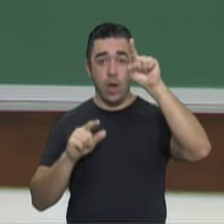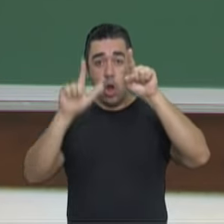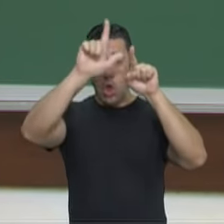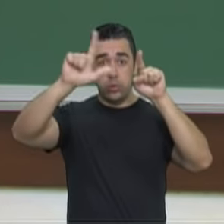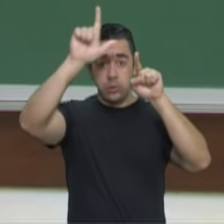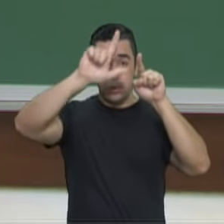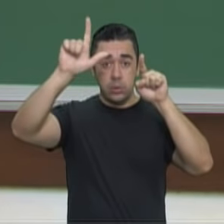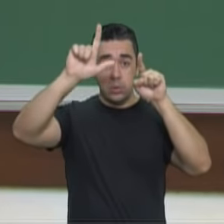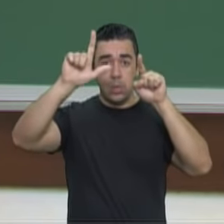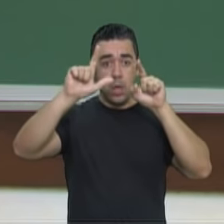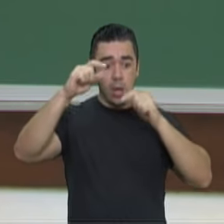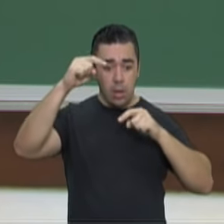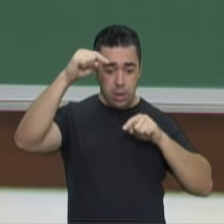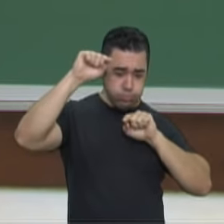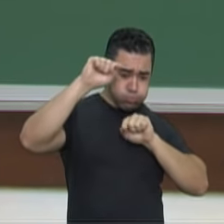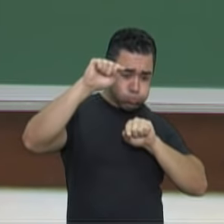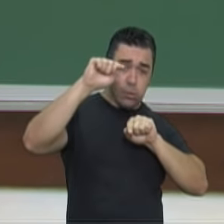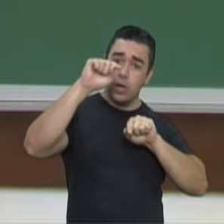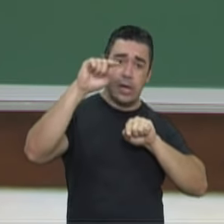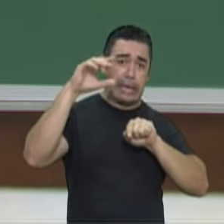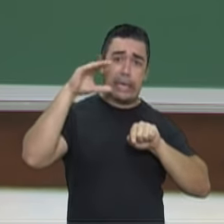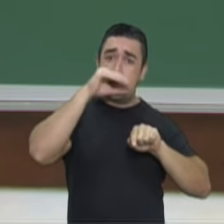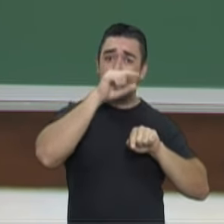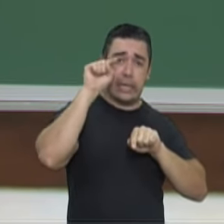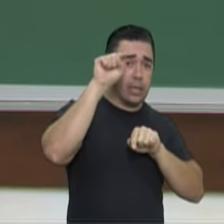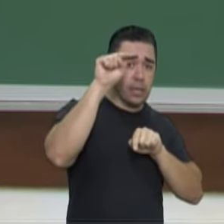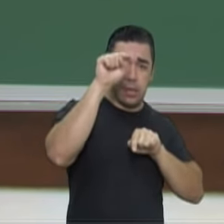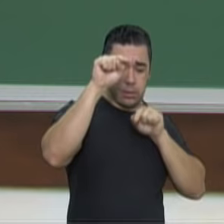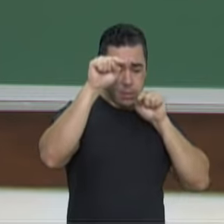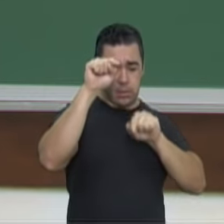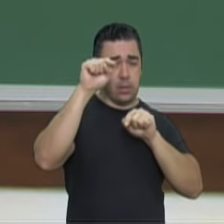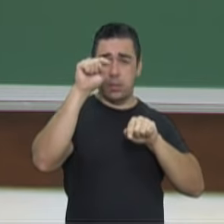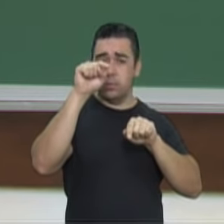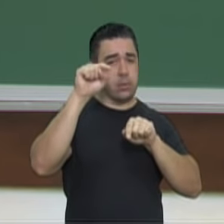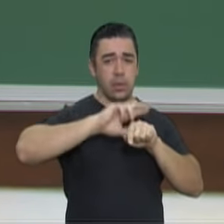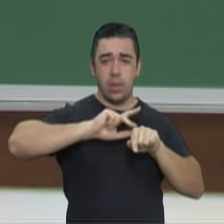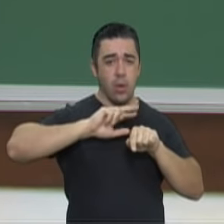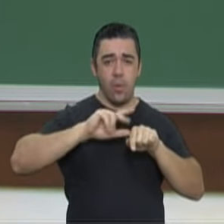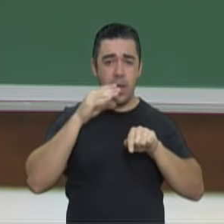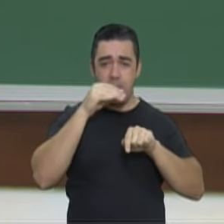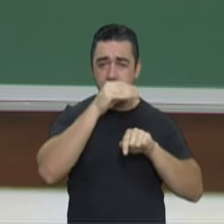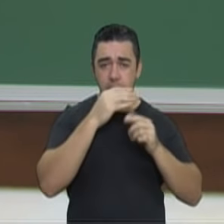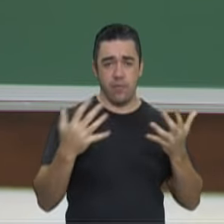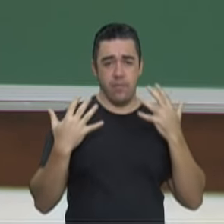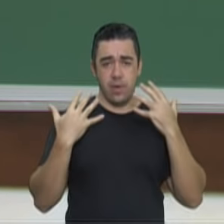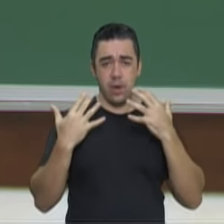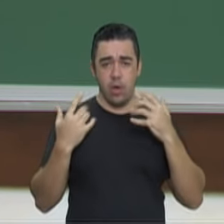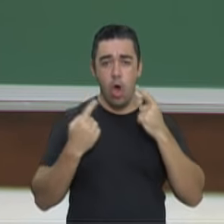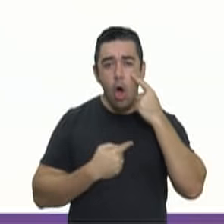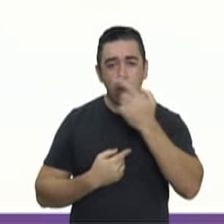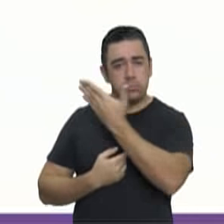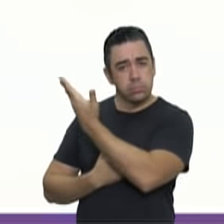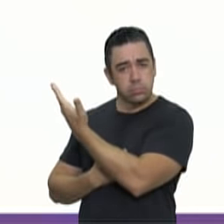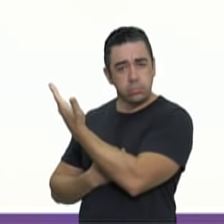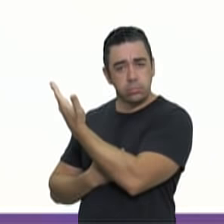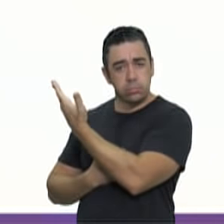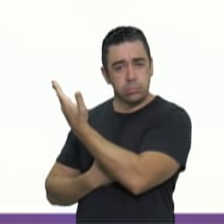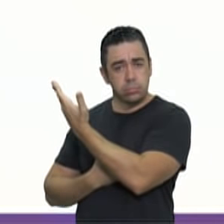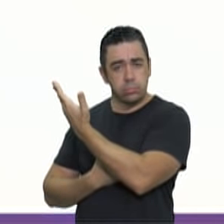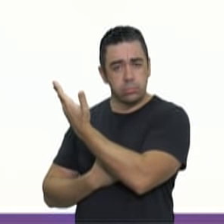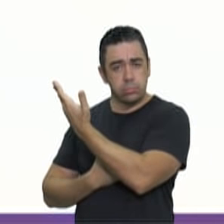Londrina é muito mais quente do que o verão de União da Vitória. Se a gente olhar aqui no mapa,